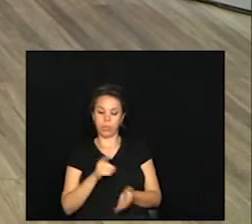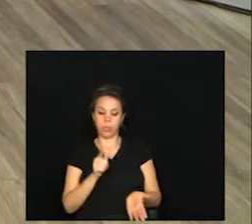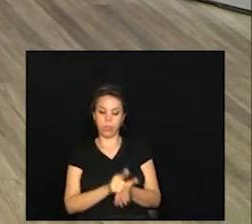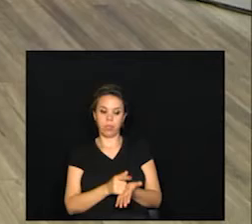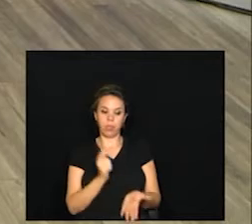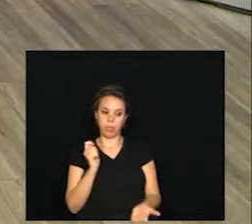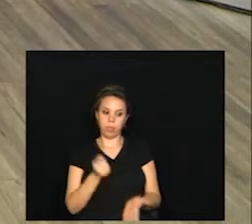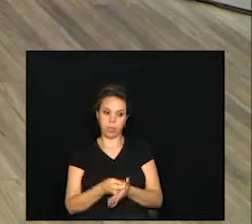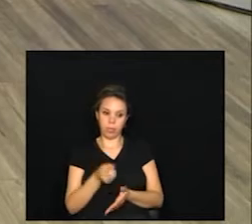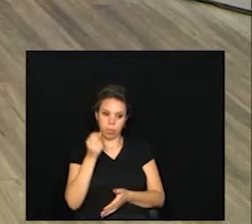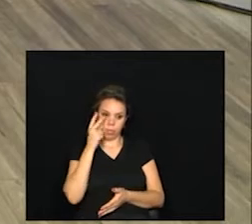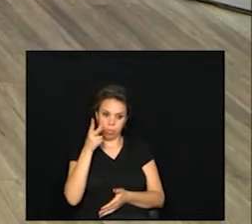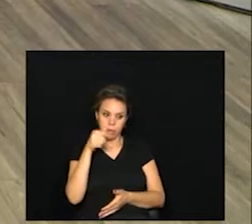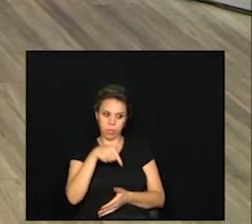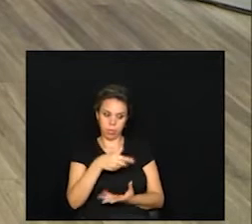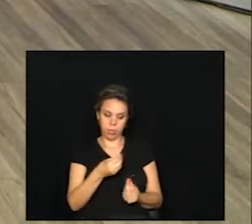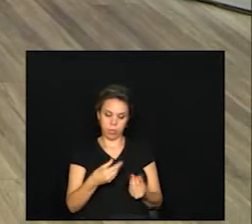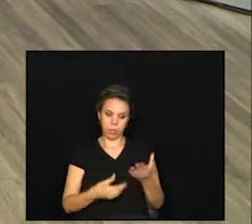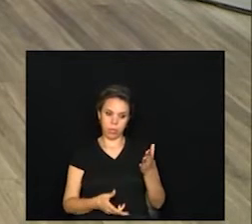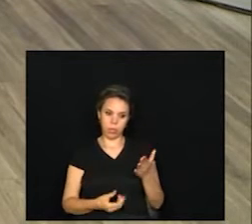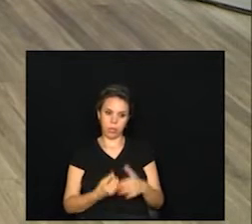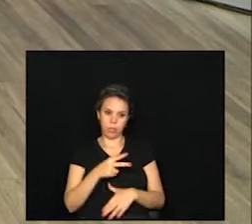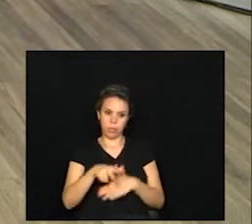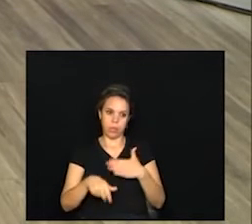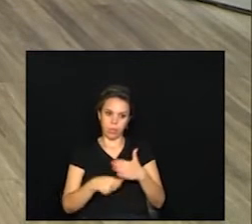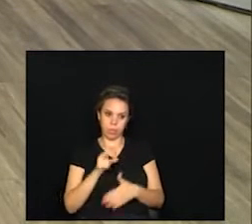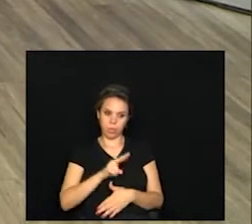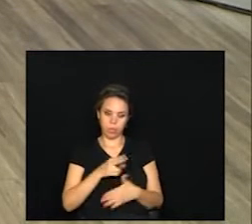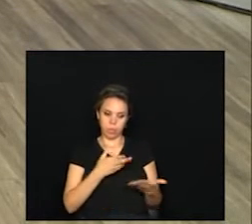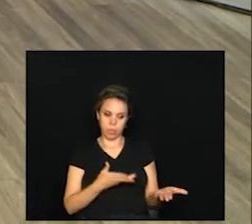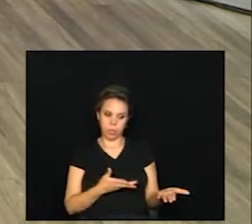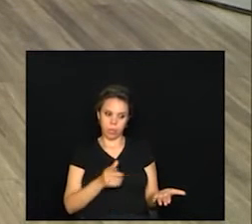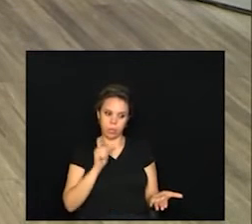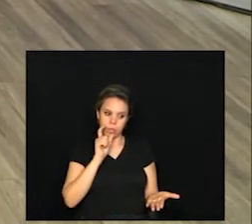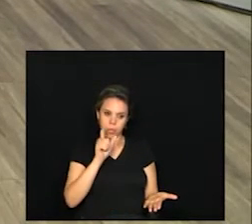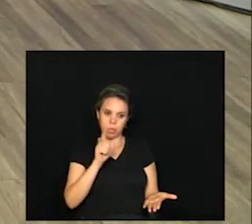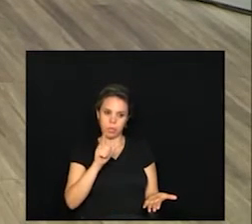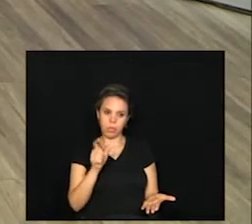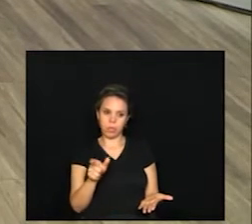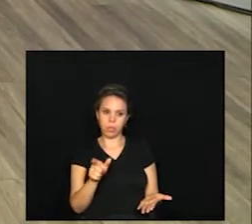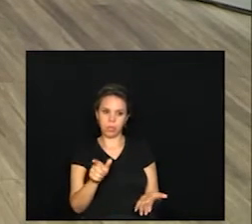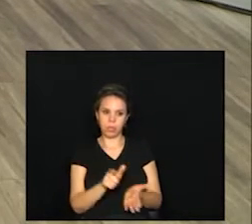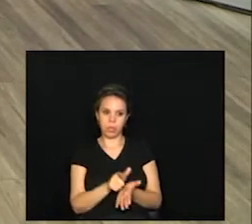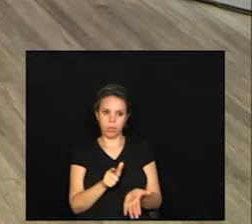boleto. Tem que ficar esperto, porque tem muitos golpes que utilizam essa palavra de boleto, né?